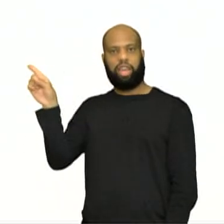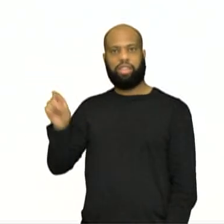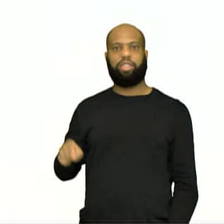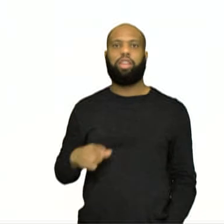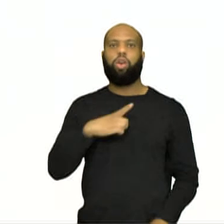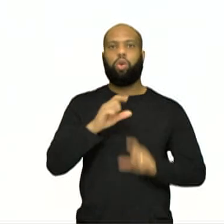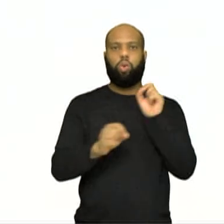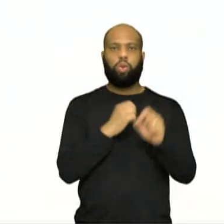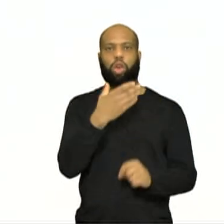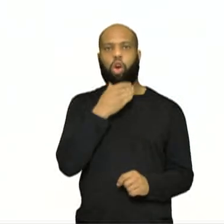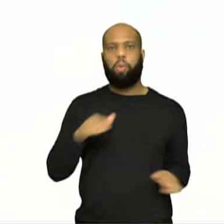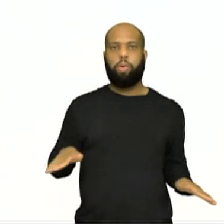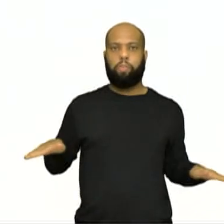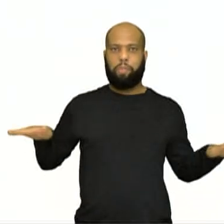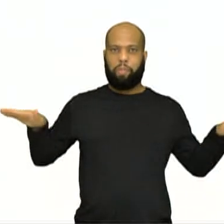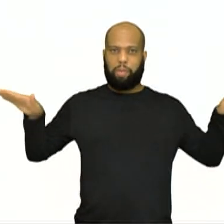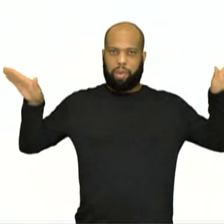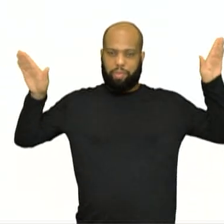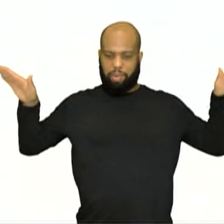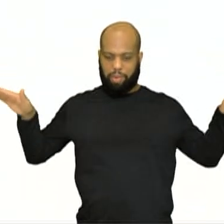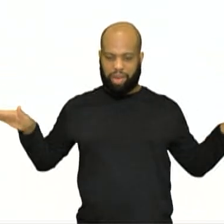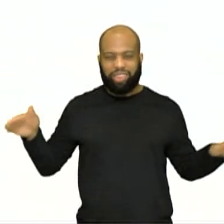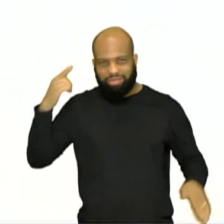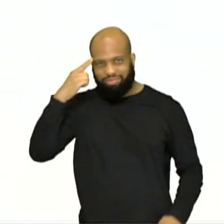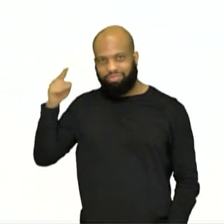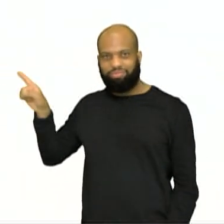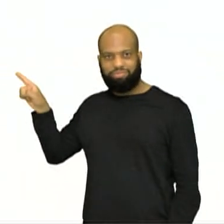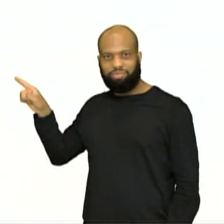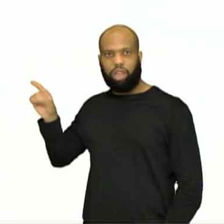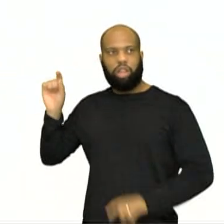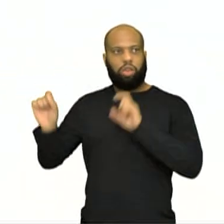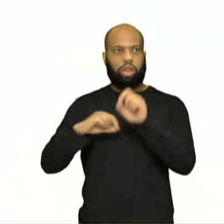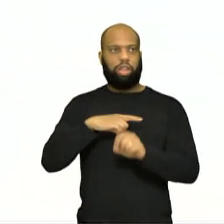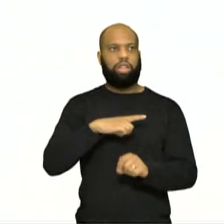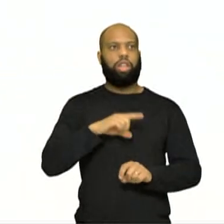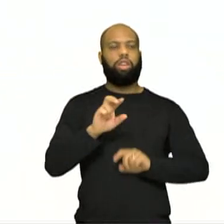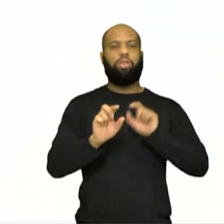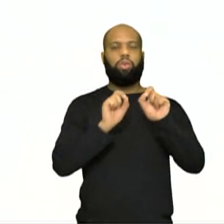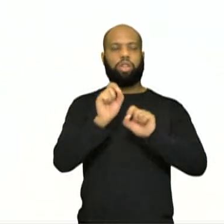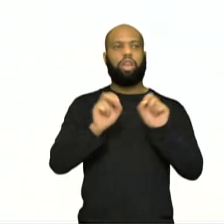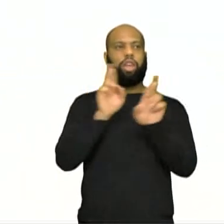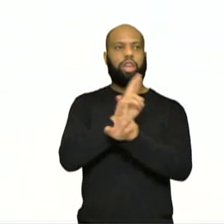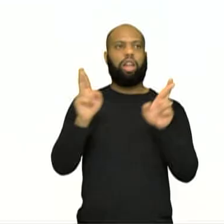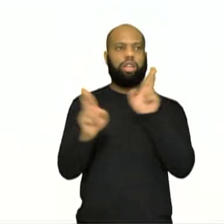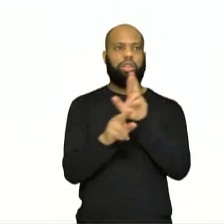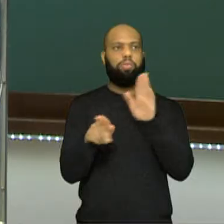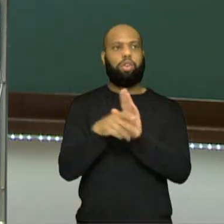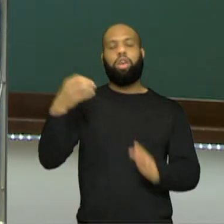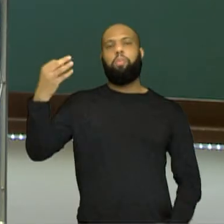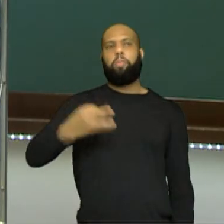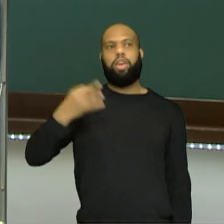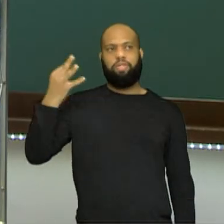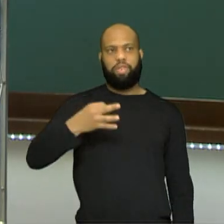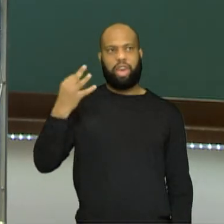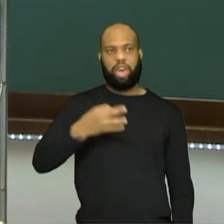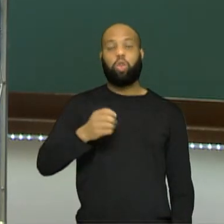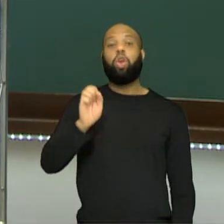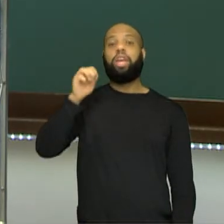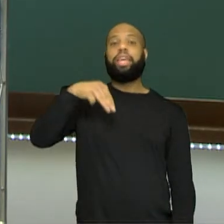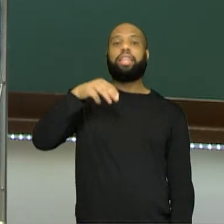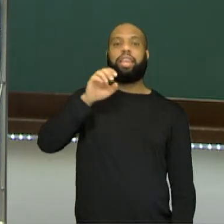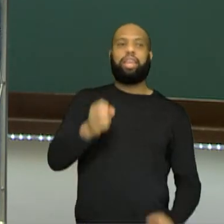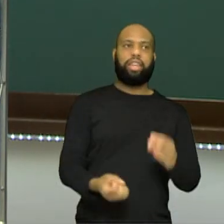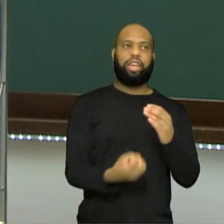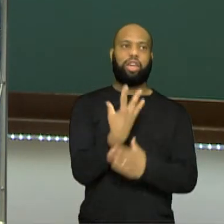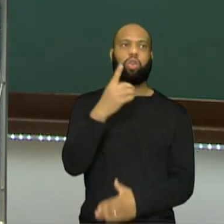colocado, né? Como uma explicação, por exemplo, né, dessa relação da perfeição da criação divina, né,